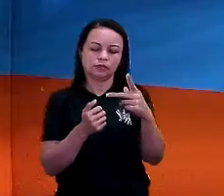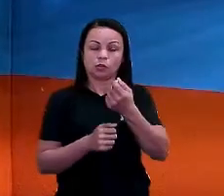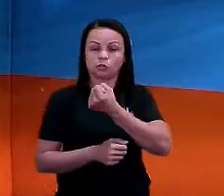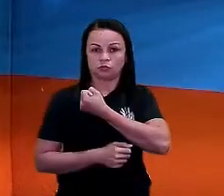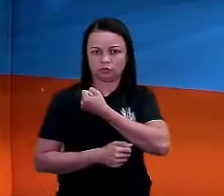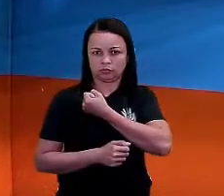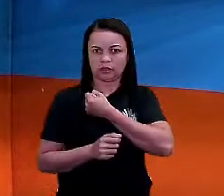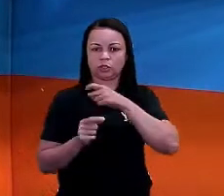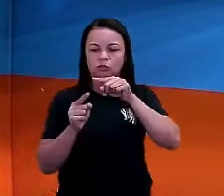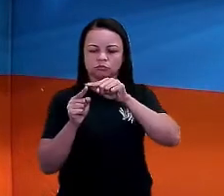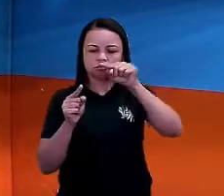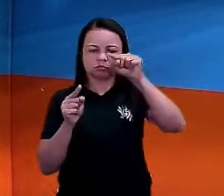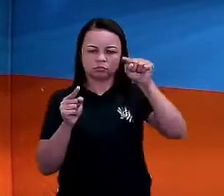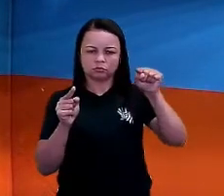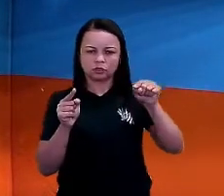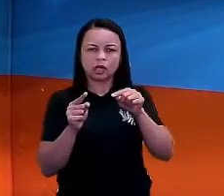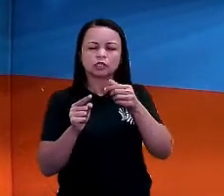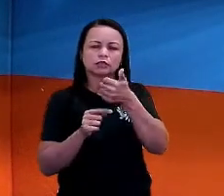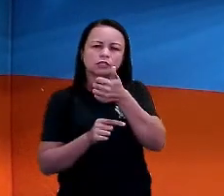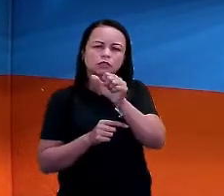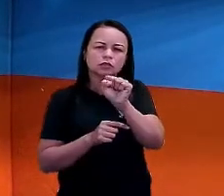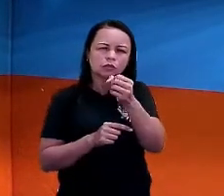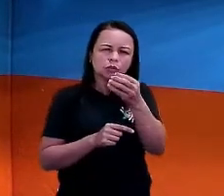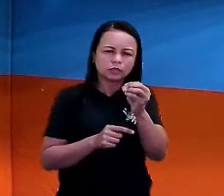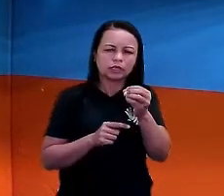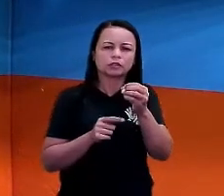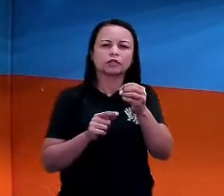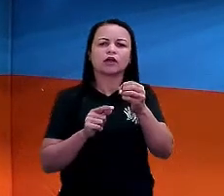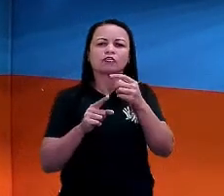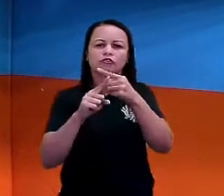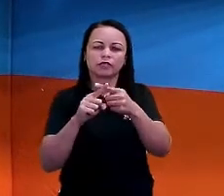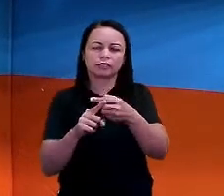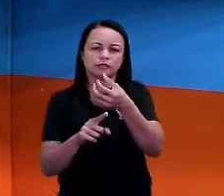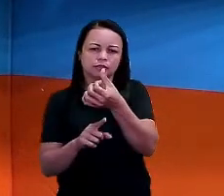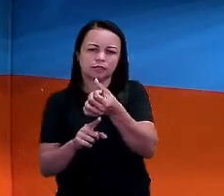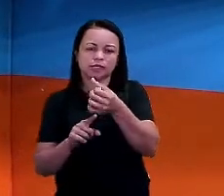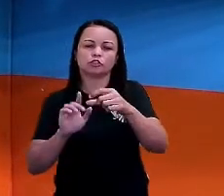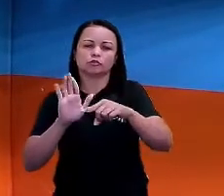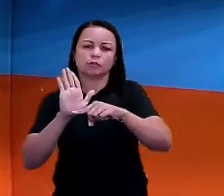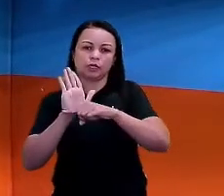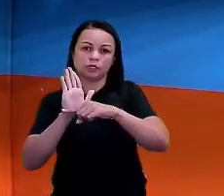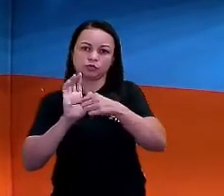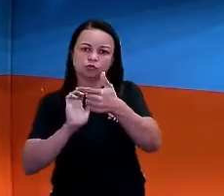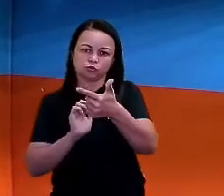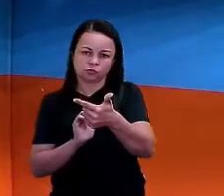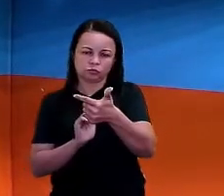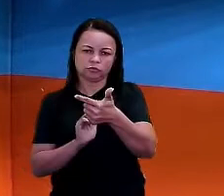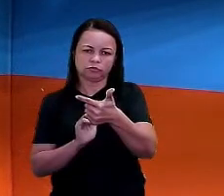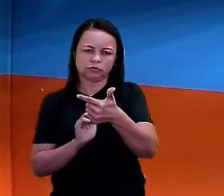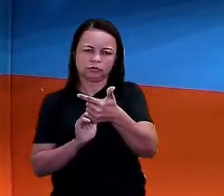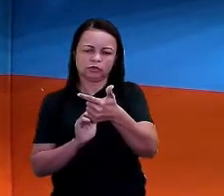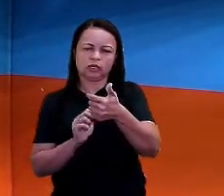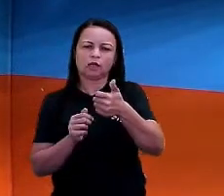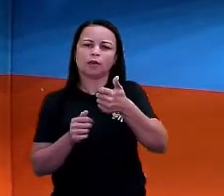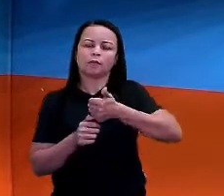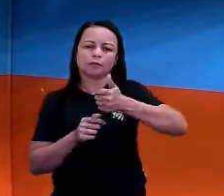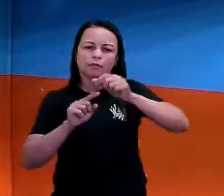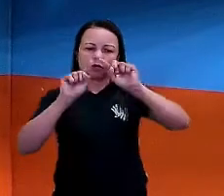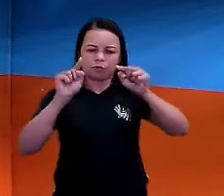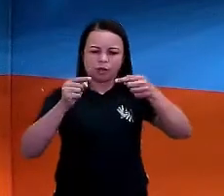de lados. Então, 180 vezes 6 menos 2. Lembrando que primeiro eu vou fazer a parte do parênteses,